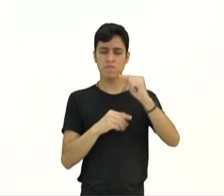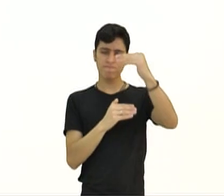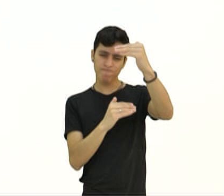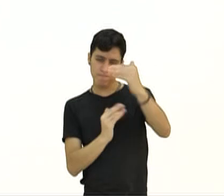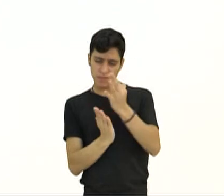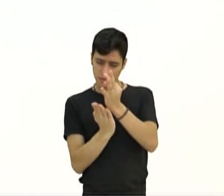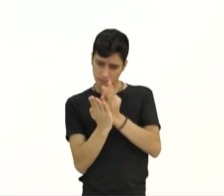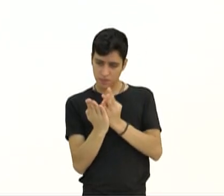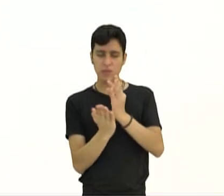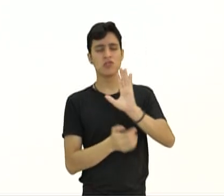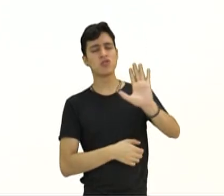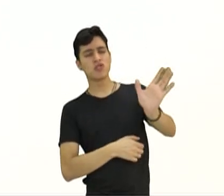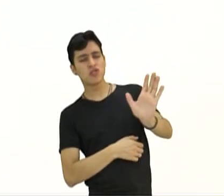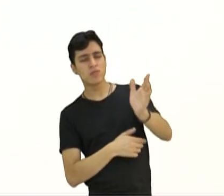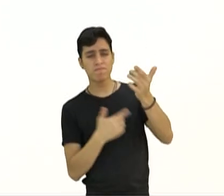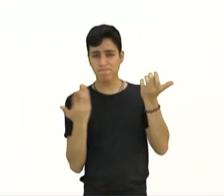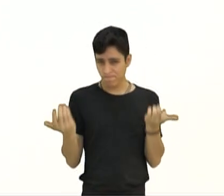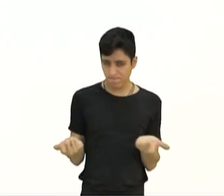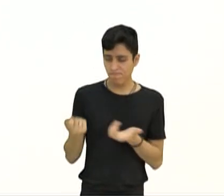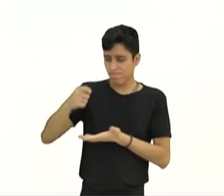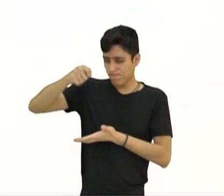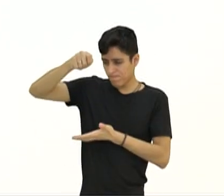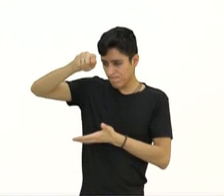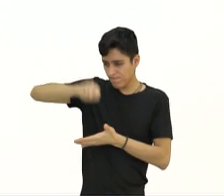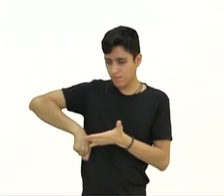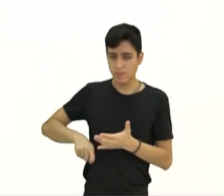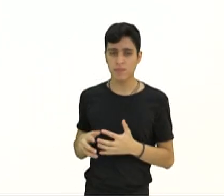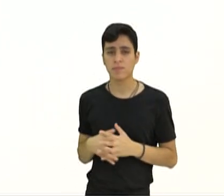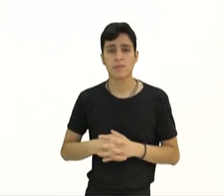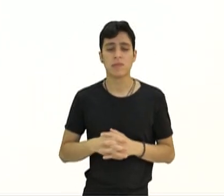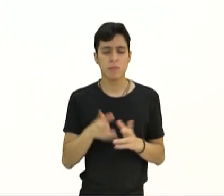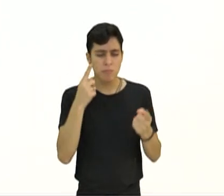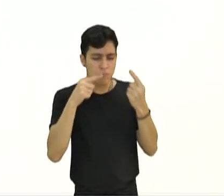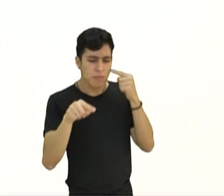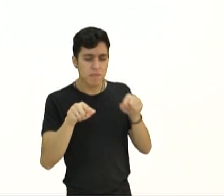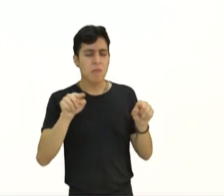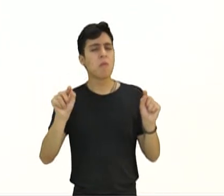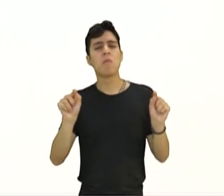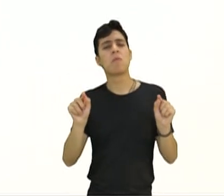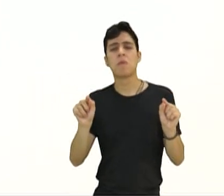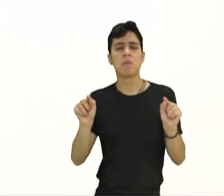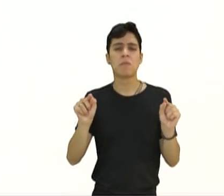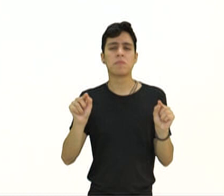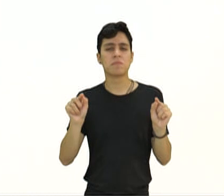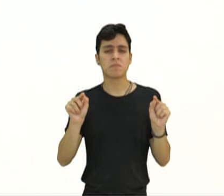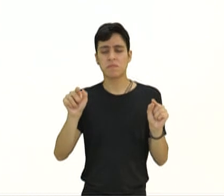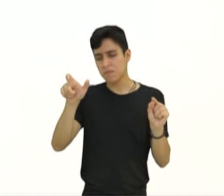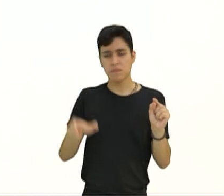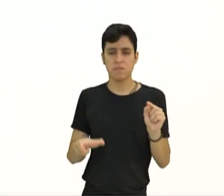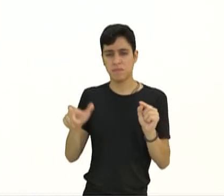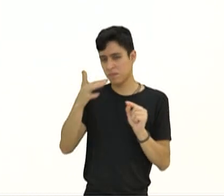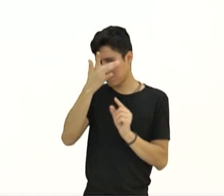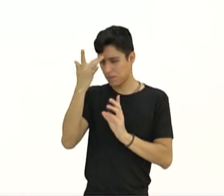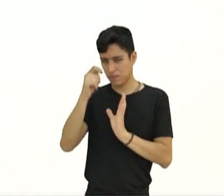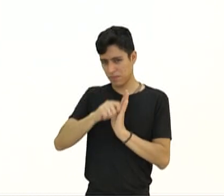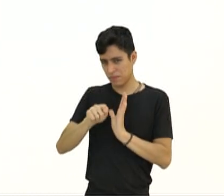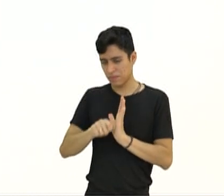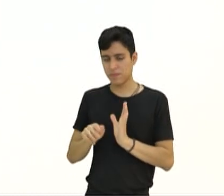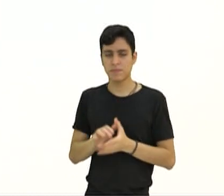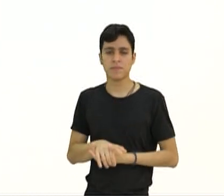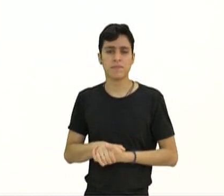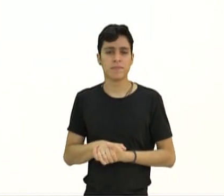texto, despedida, assinatura, identificação do nosso leitor. Falando um pouco sobre esses